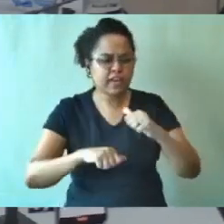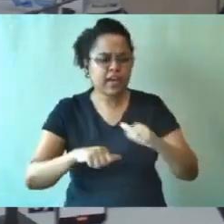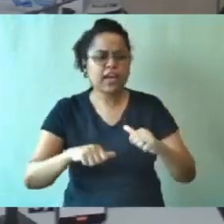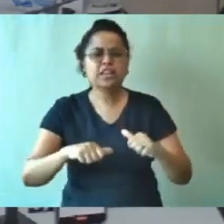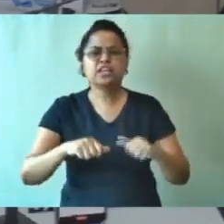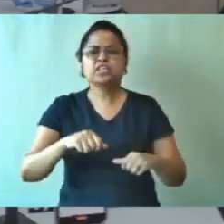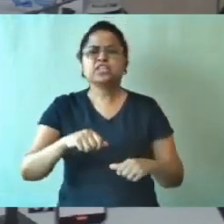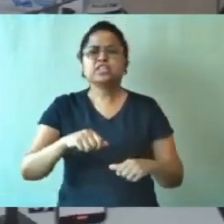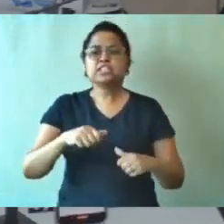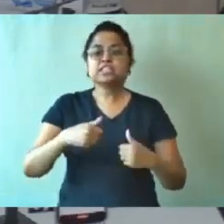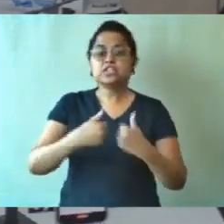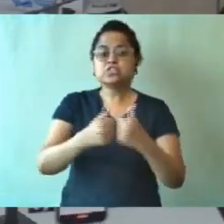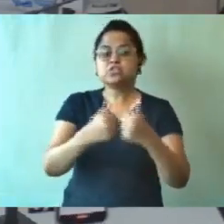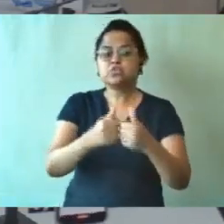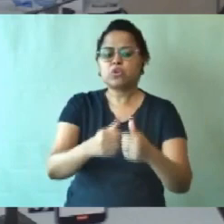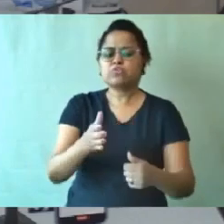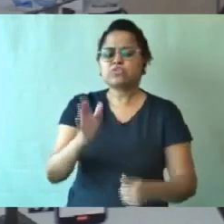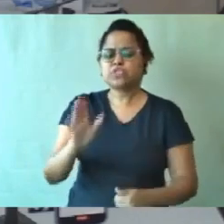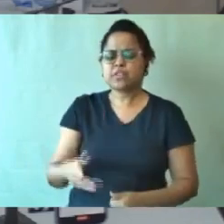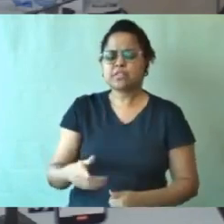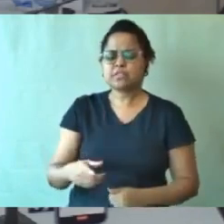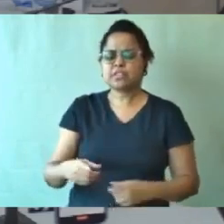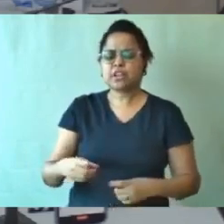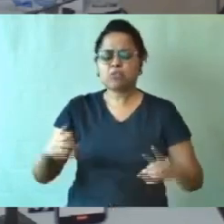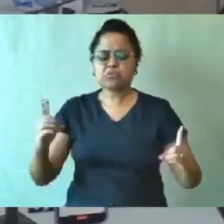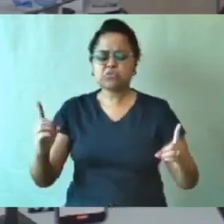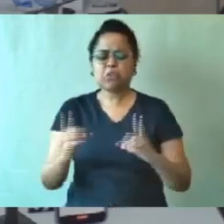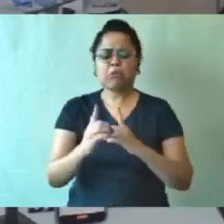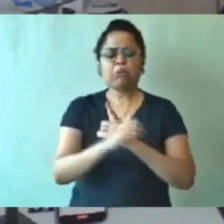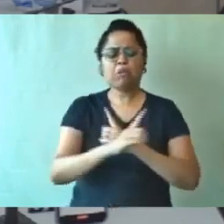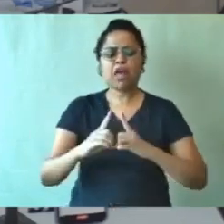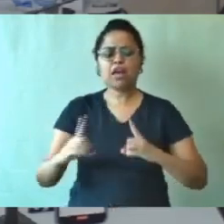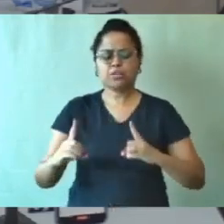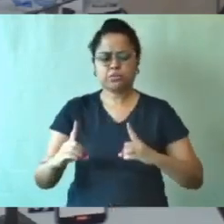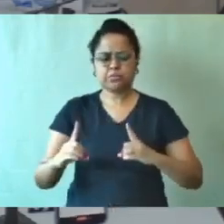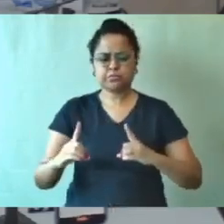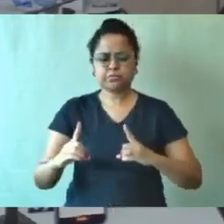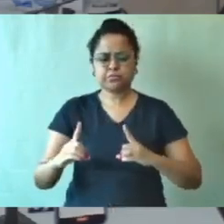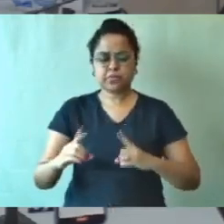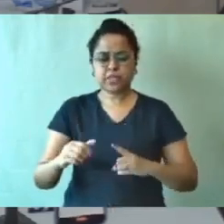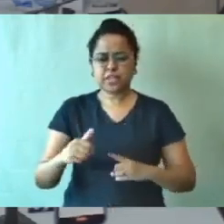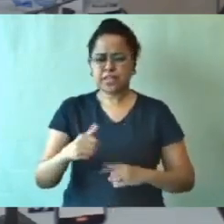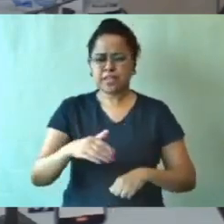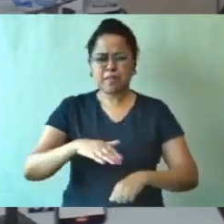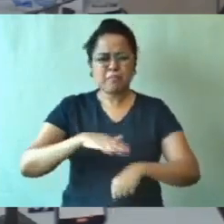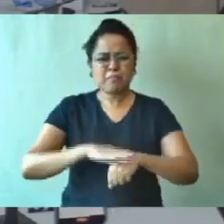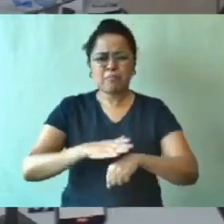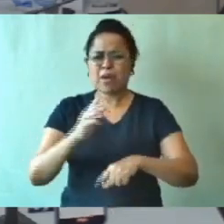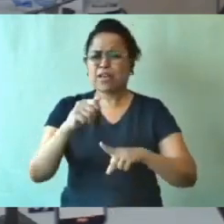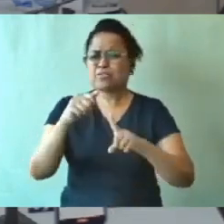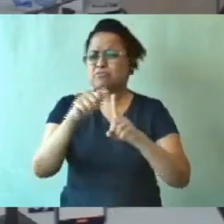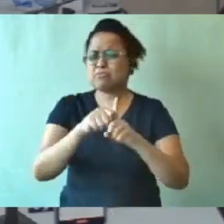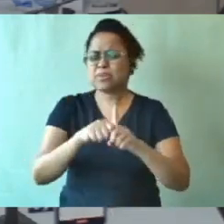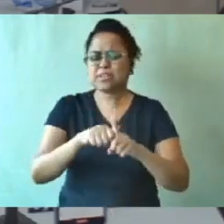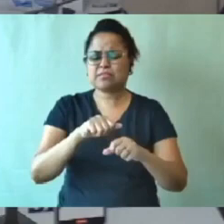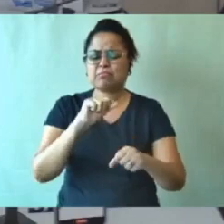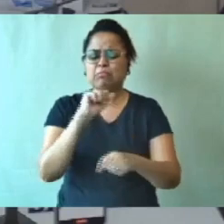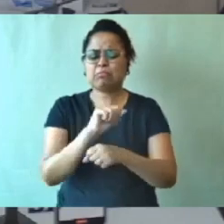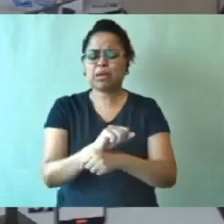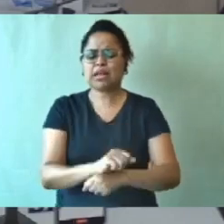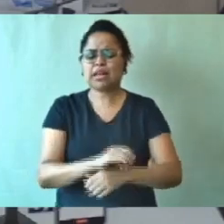está há mais de um mês, quase um mês e meio, parado dentro da garagem. Isso a gente não pode admitir. Ah,